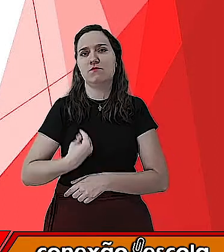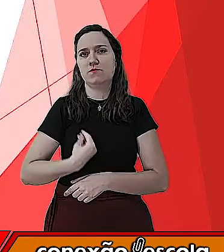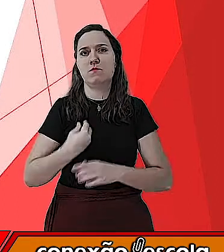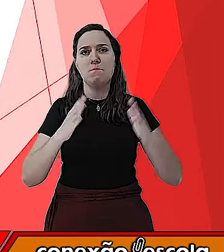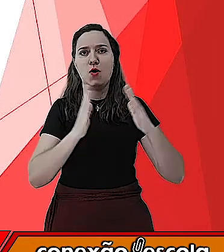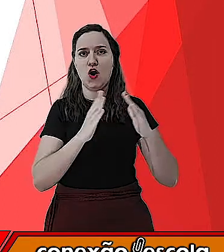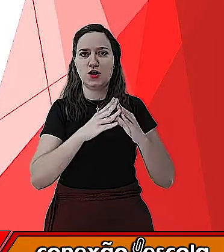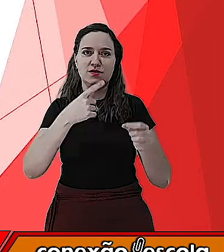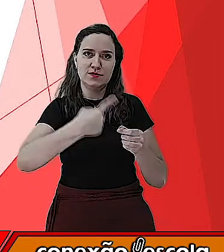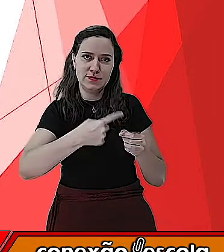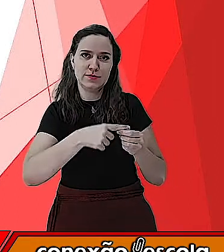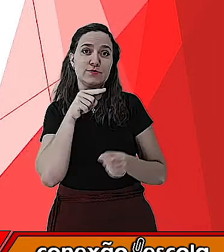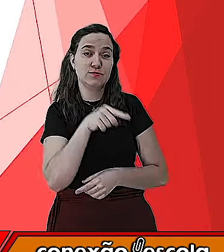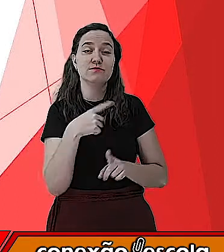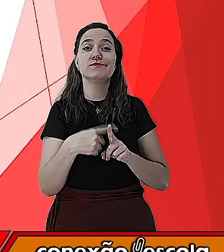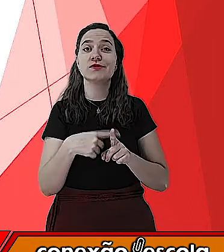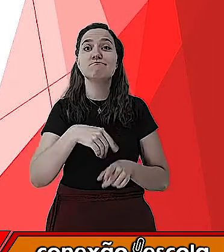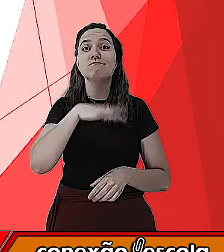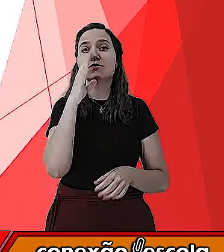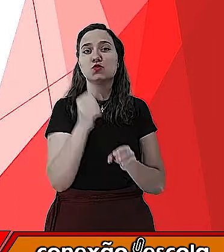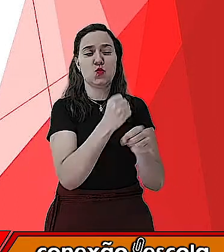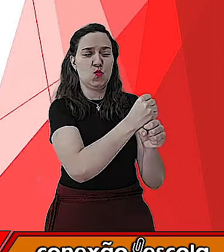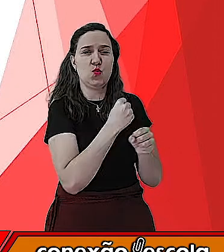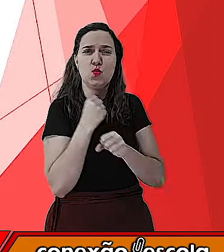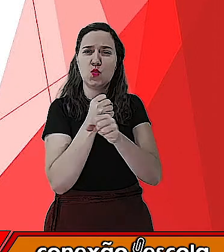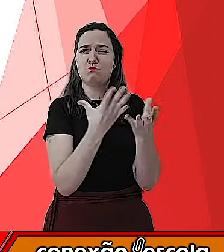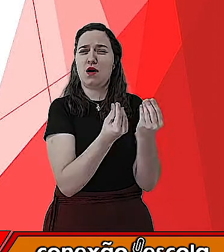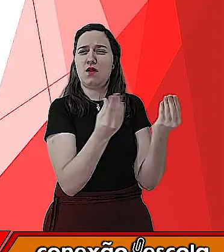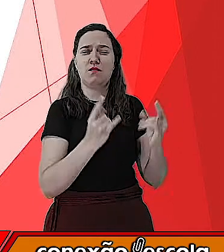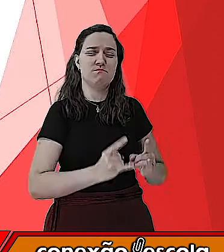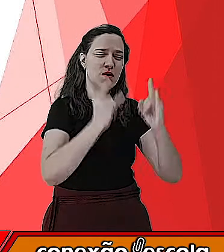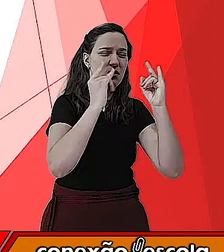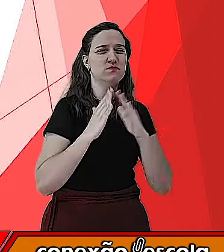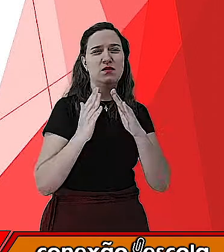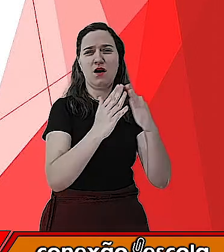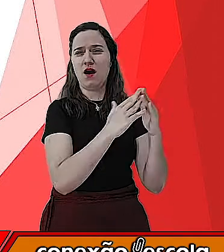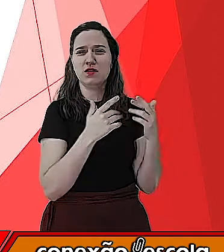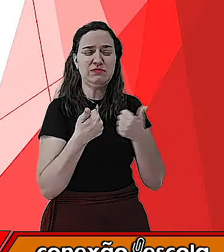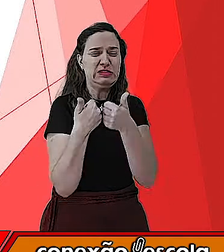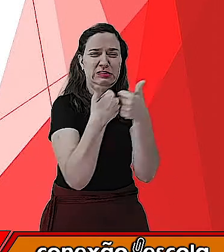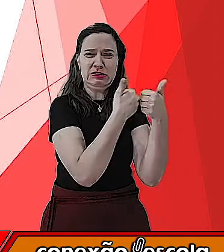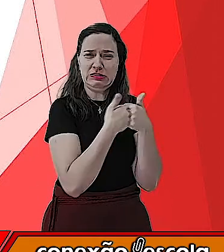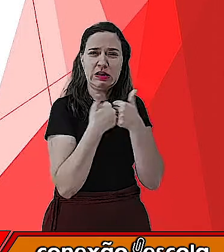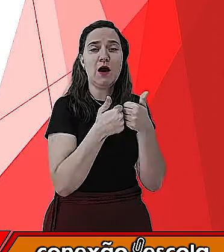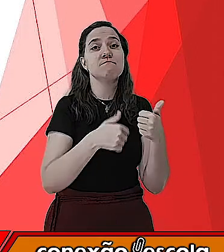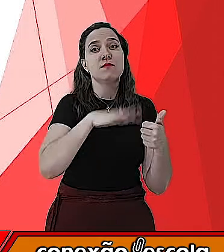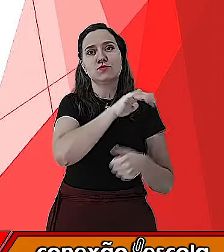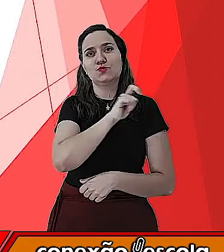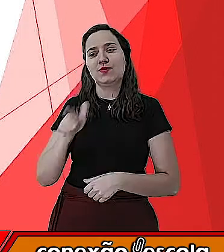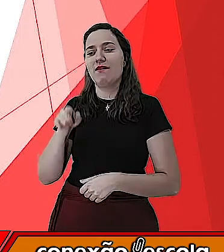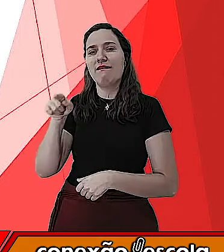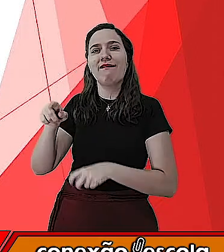Geralmente, há mais construções do que no campo e elas ficam mais próximas umas